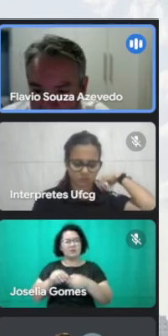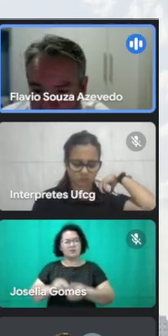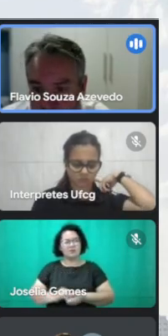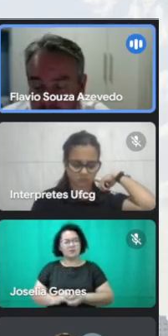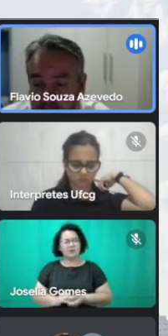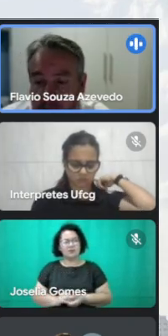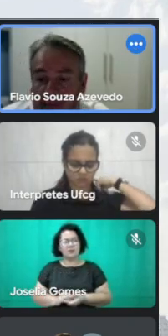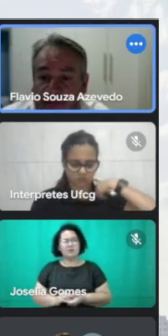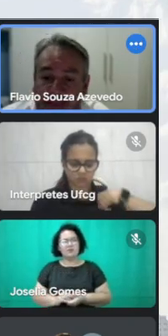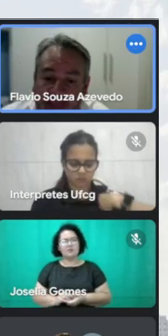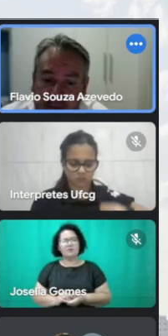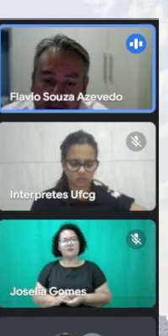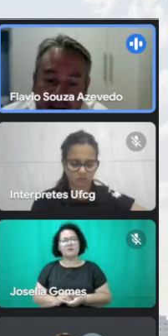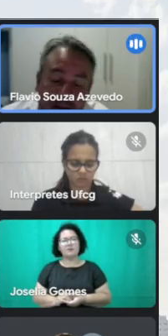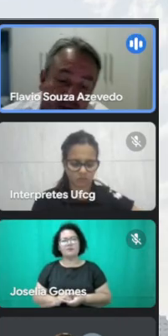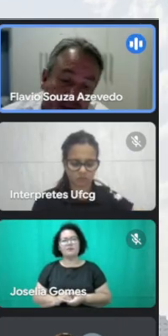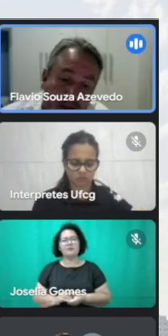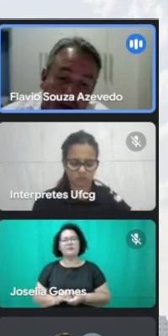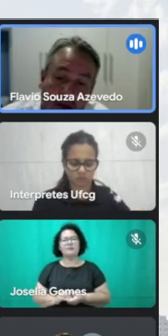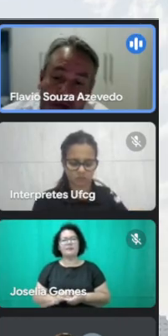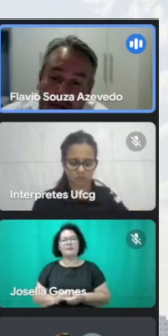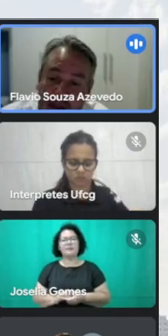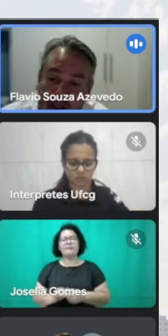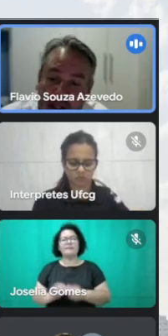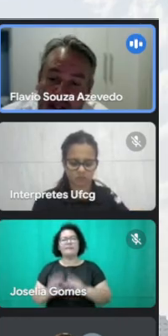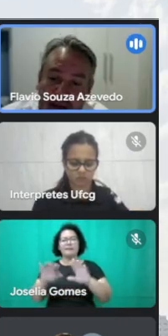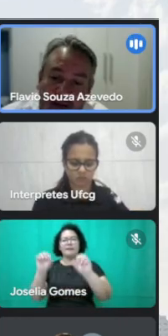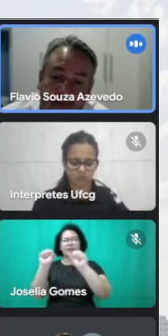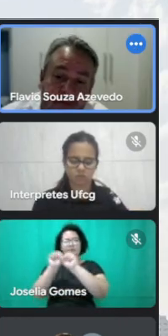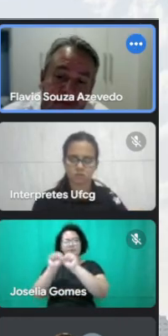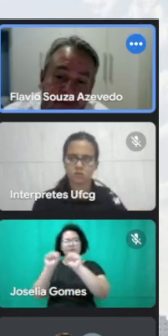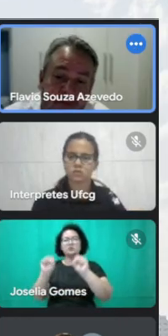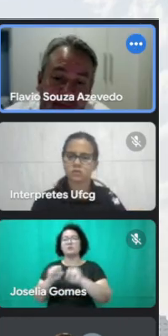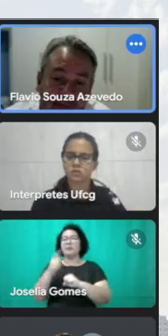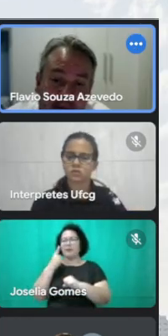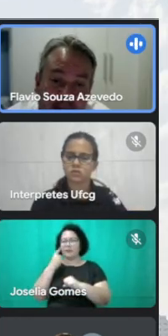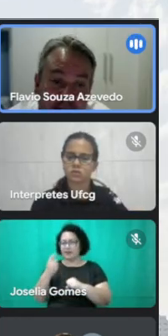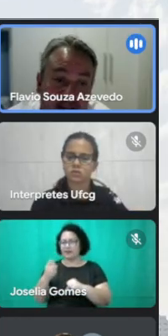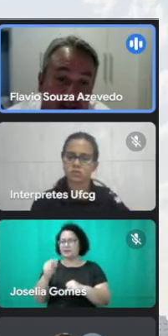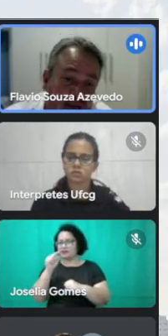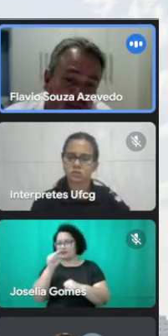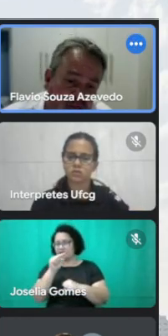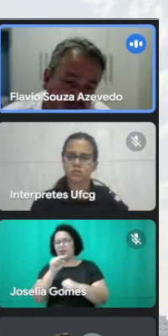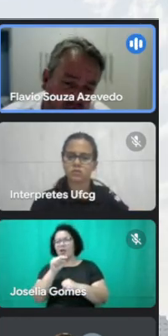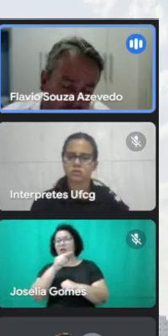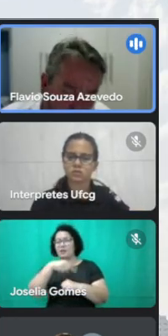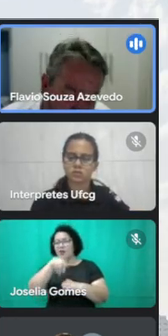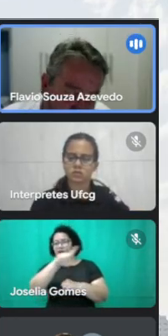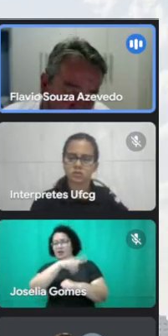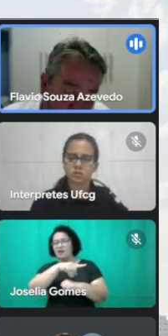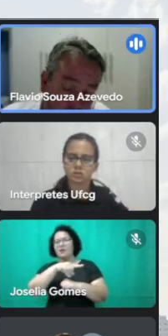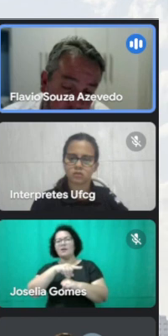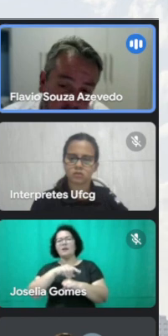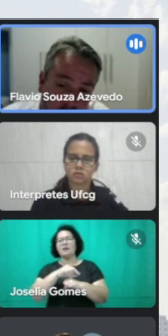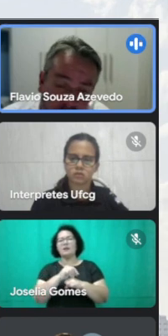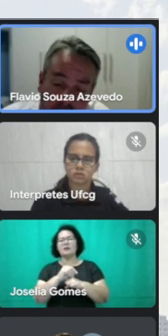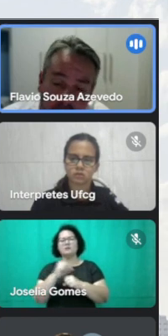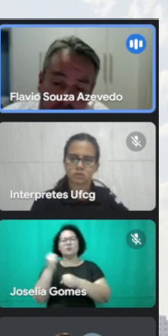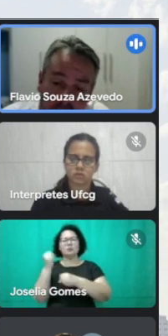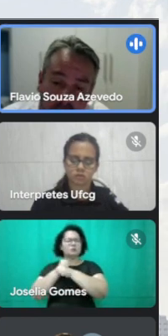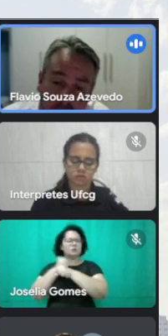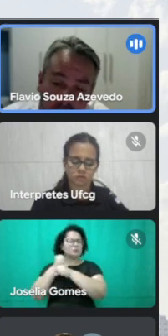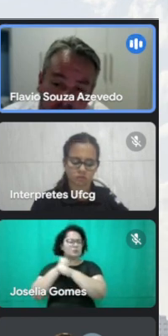bem rasinha, né? Mas é um sistema lagunar bem interessante. E eles, durante muitos anos, né,